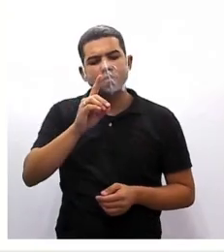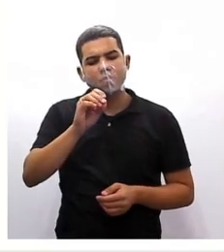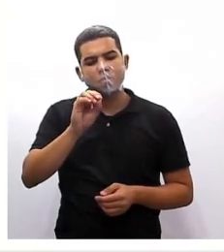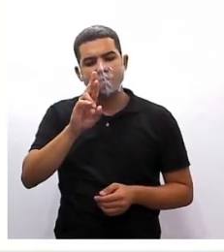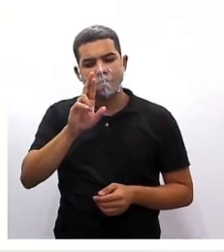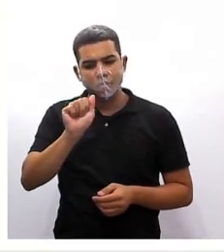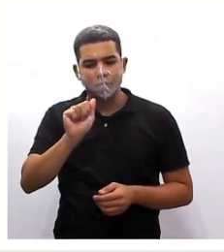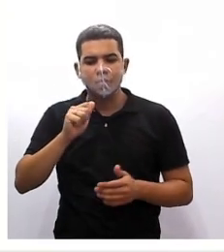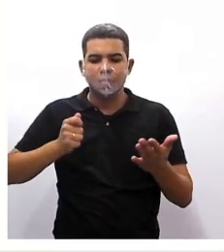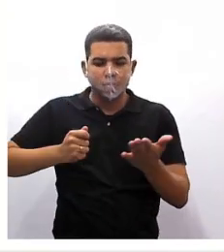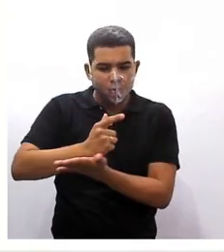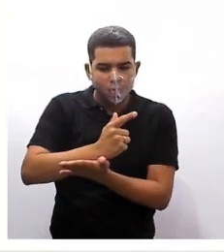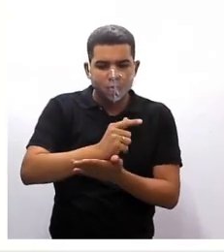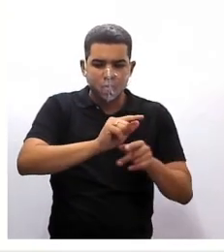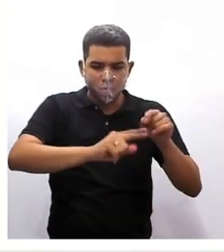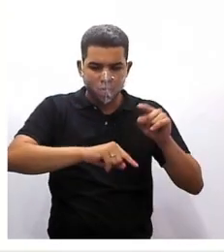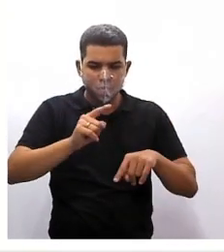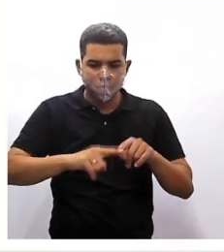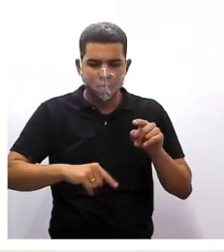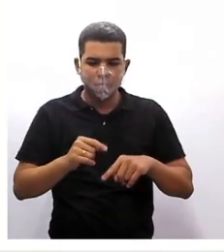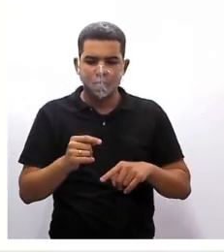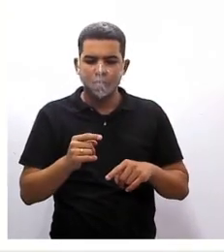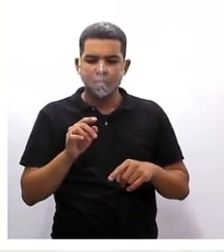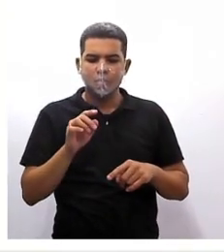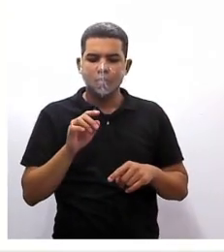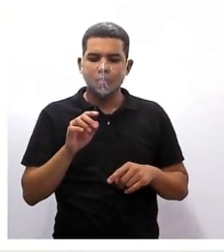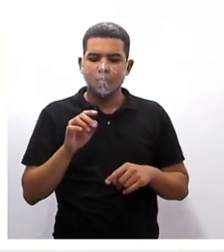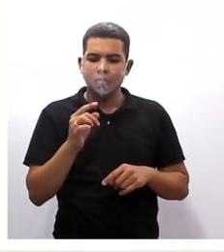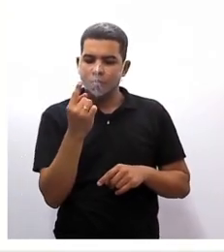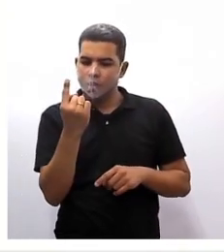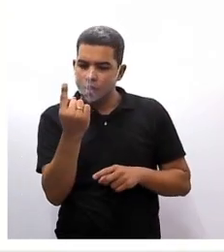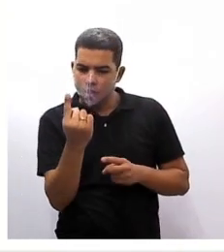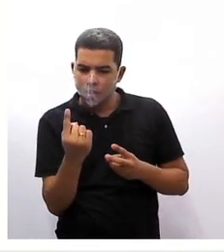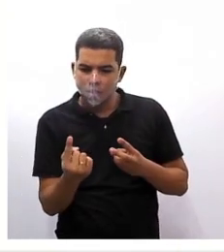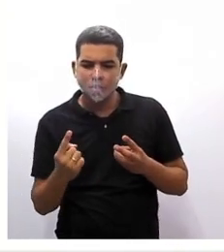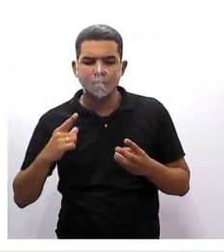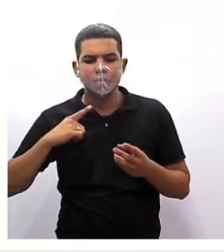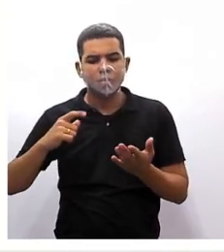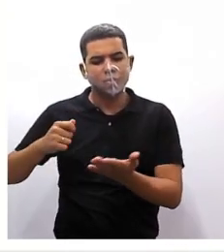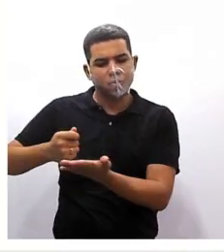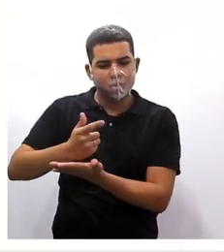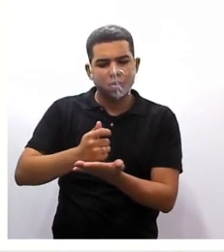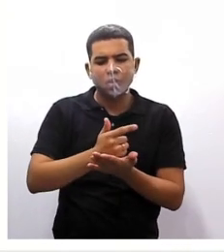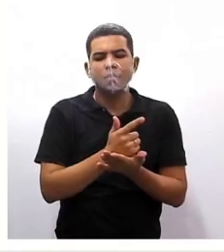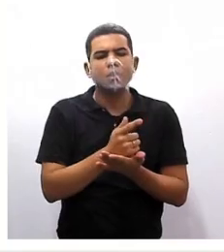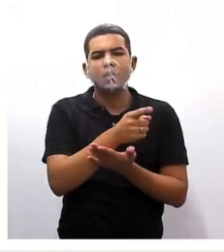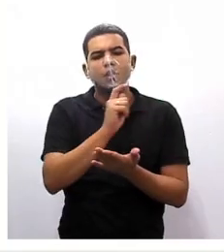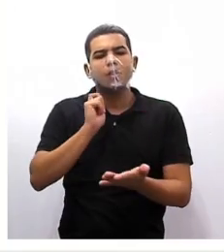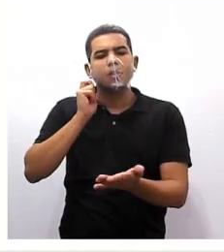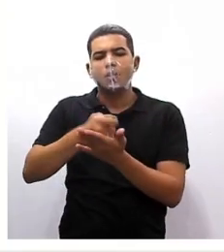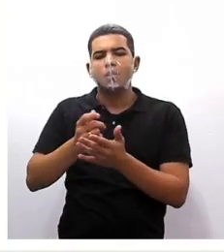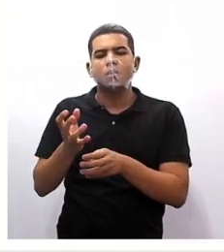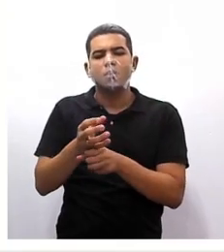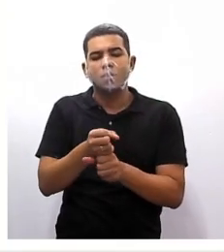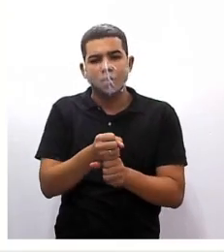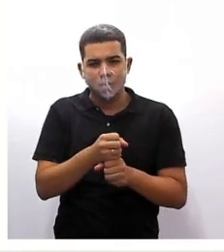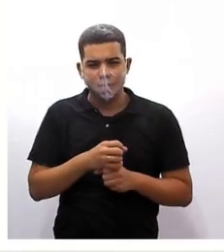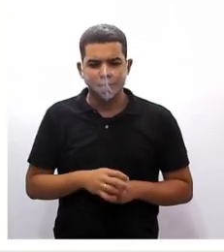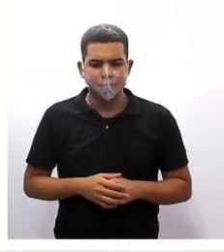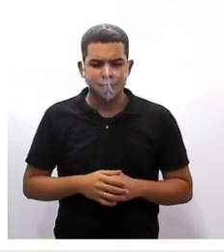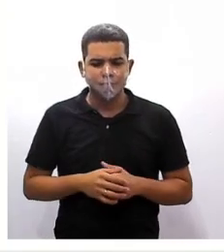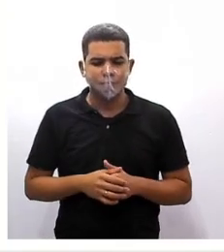de cada um que aparece na tabela, quanto ela pagou pela compra. Isso é muito interessante. Seguinte,